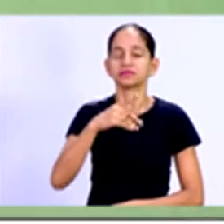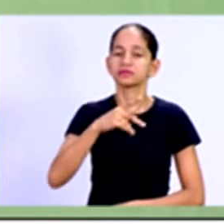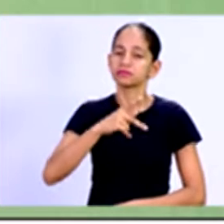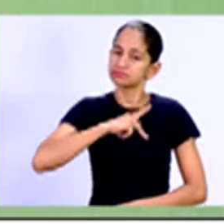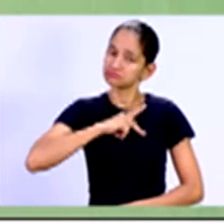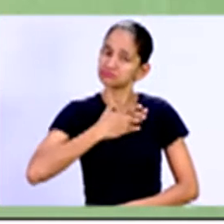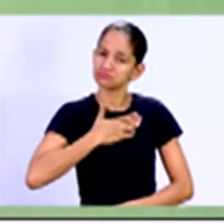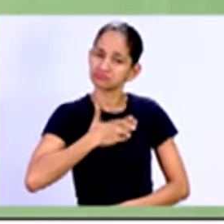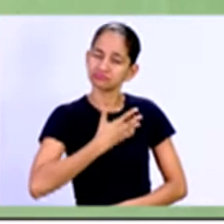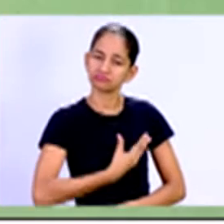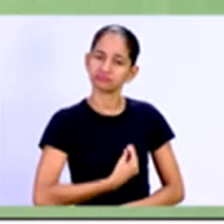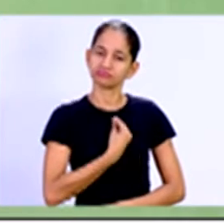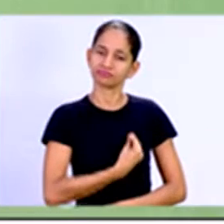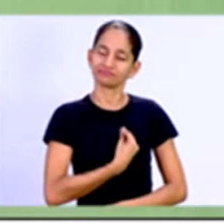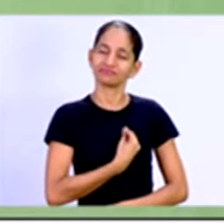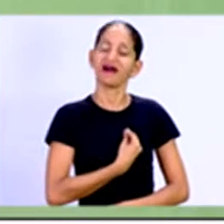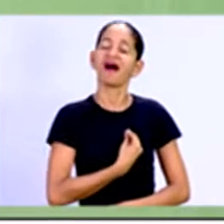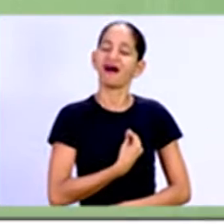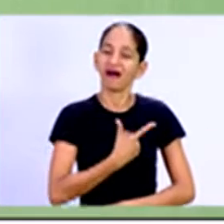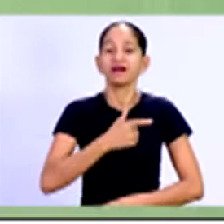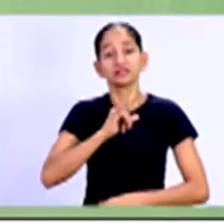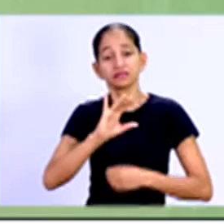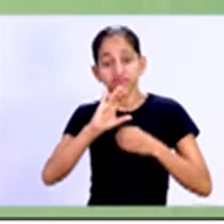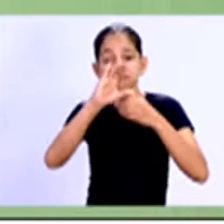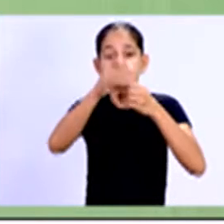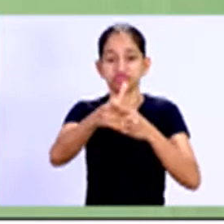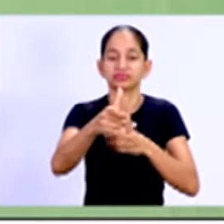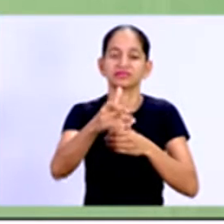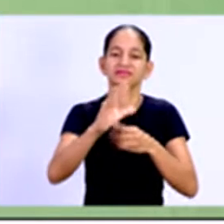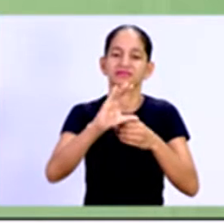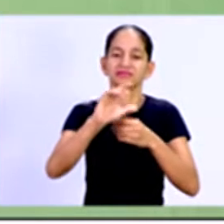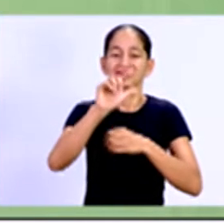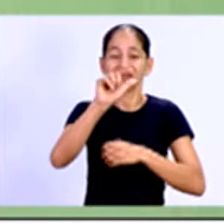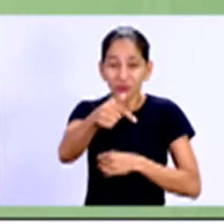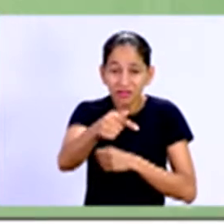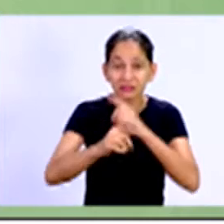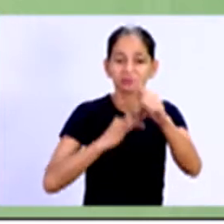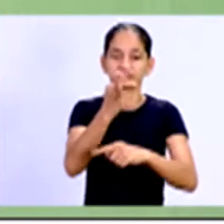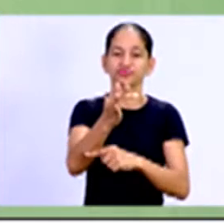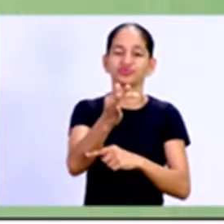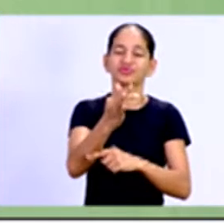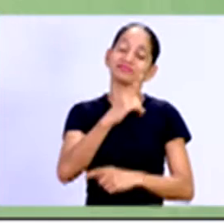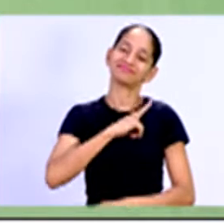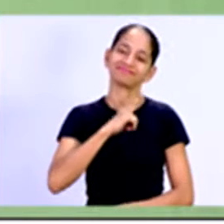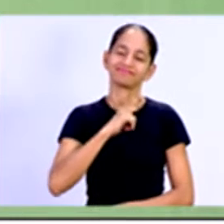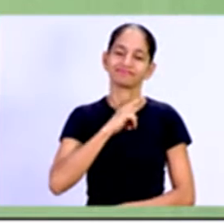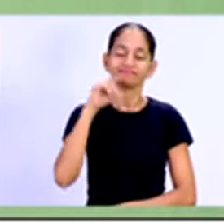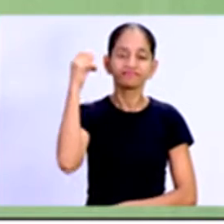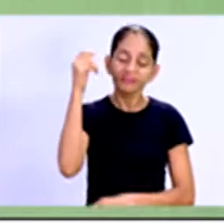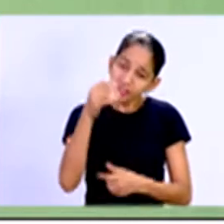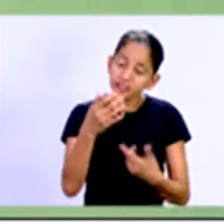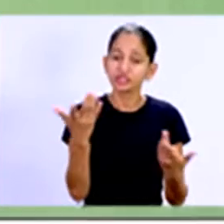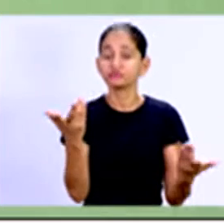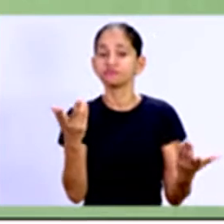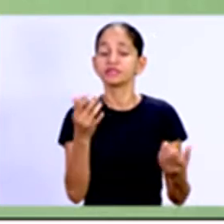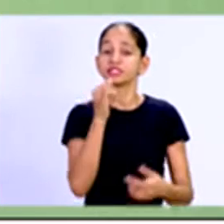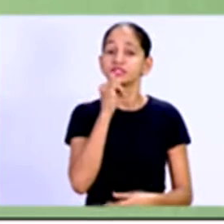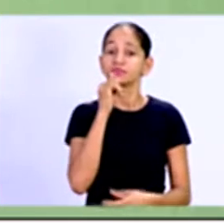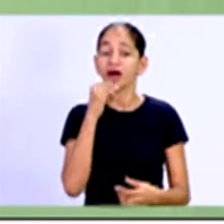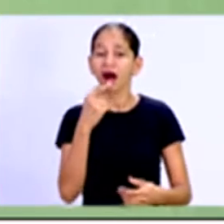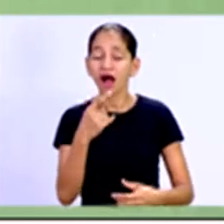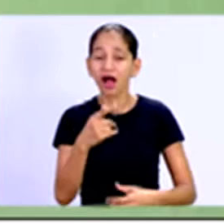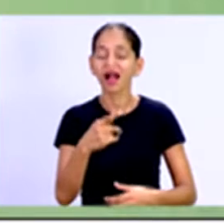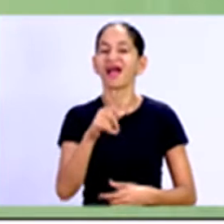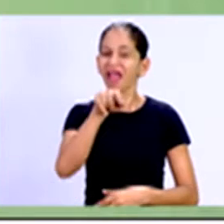ação, avaliar os efeitos e as consequências dela, assumi-la, isso é muito